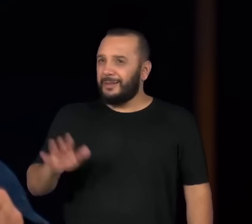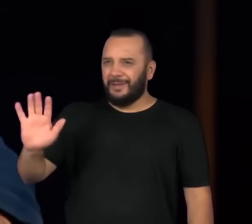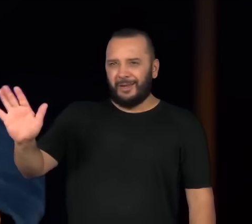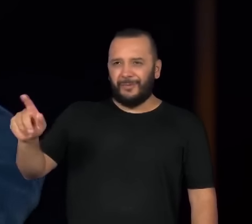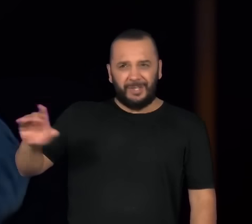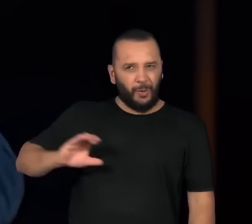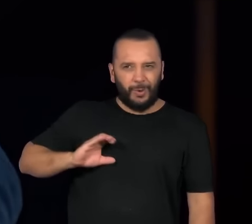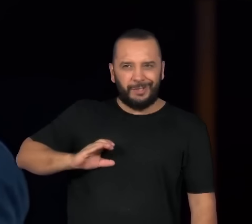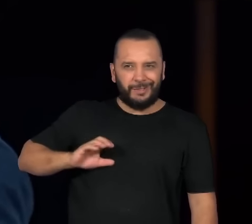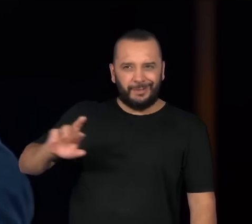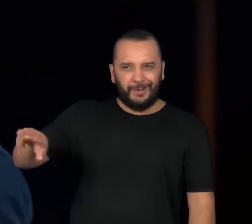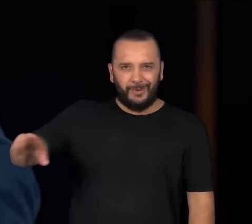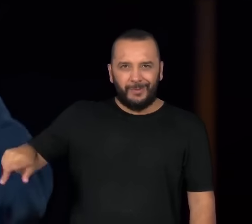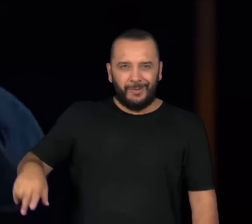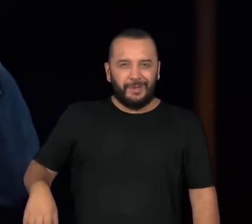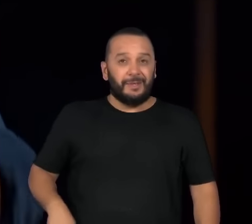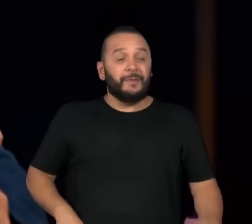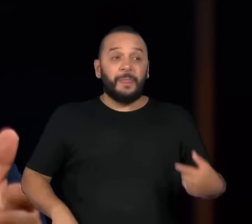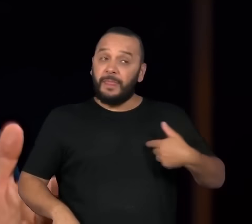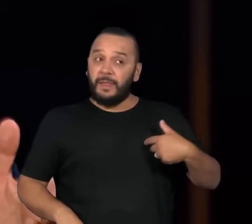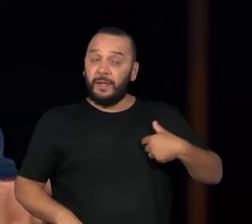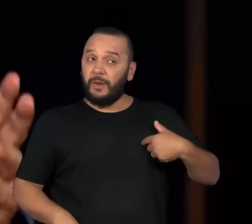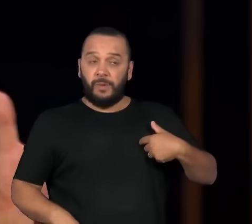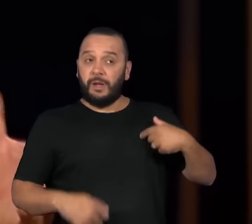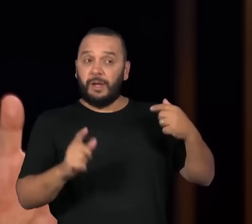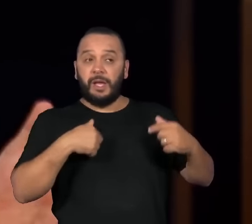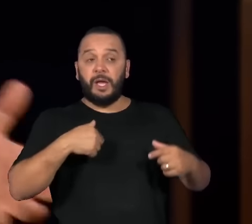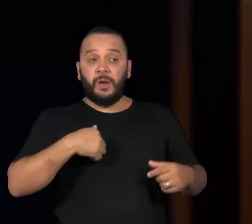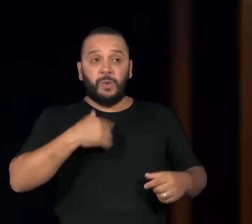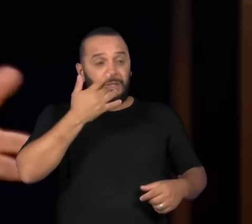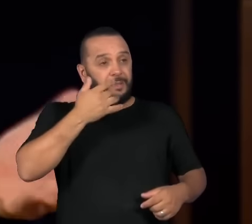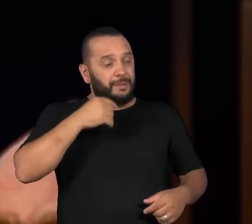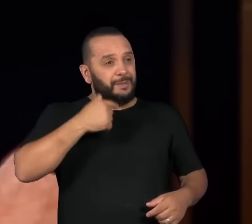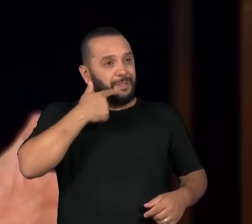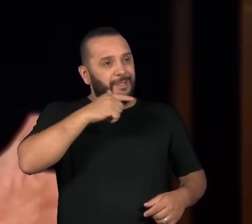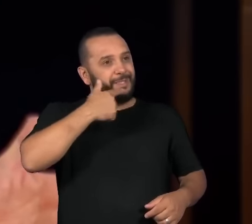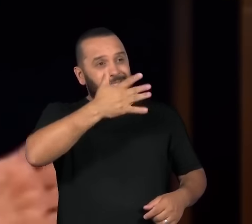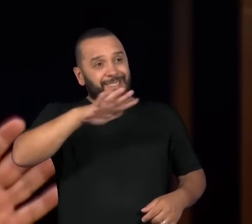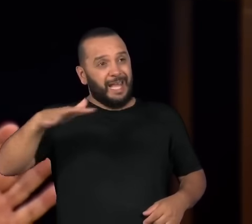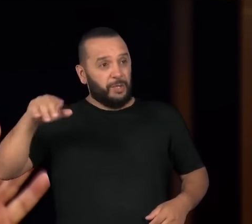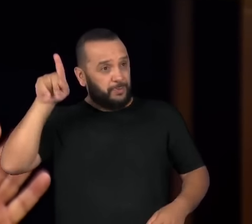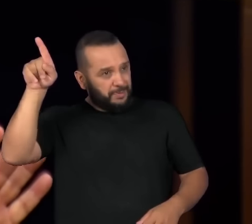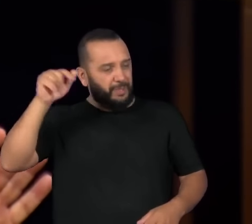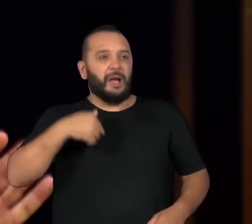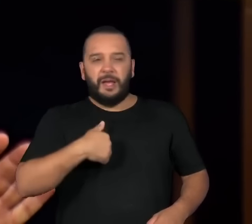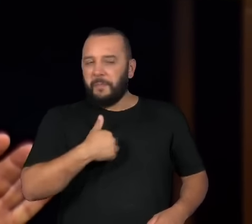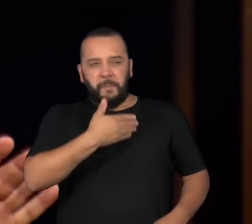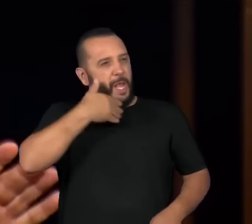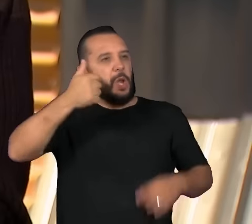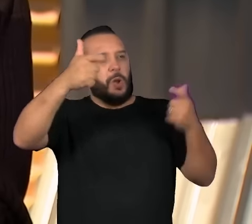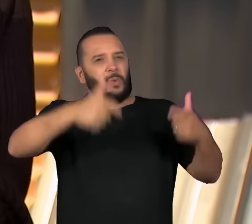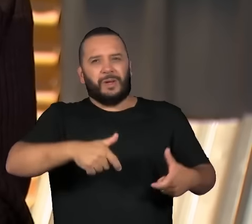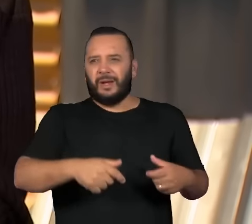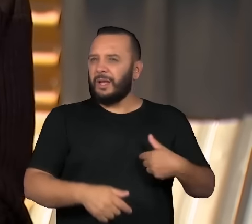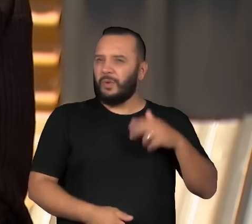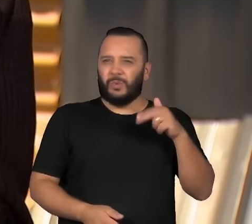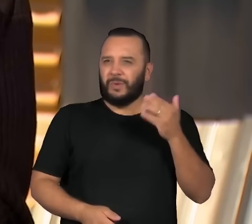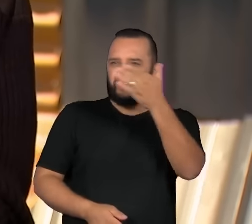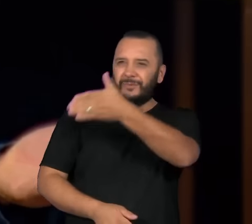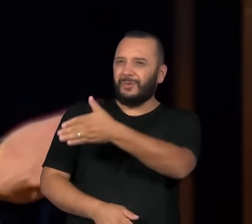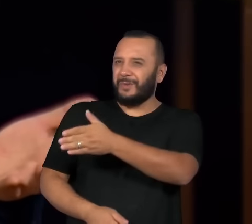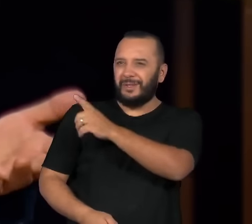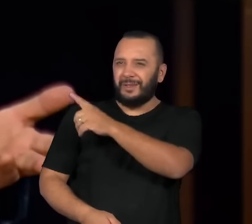corintiano. Eu não sou corintiano, eu sou da Vila Belmiro, que é o melhor Belmiro. estádio para se ver um jogo de futebol que eu conheço. Eu nunca fui na Vila Belmiro, infelizmente.